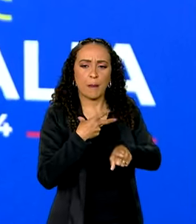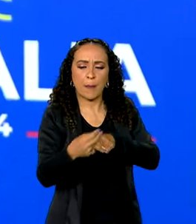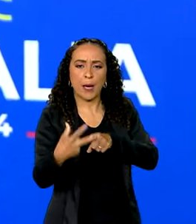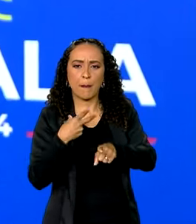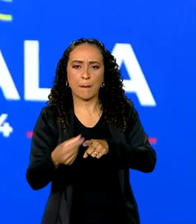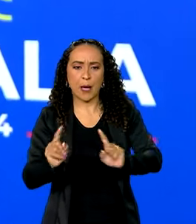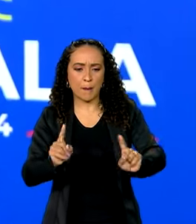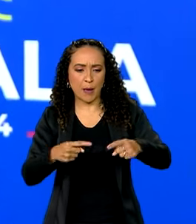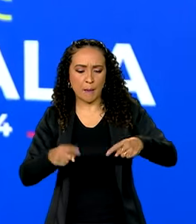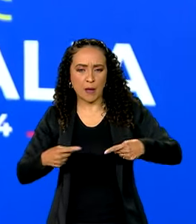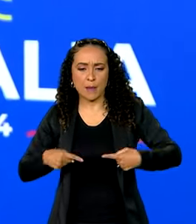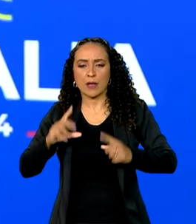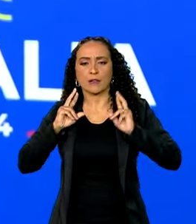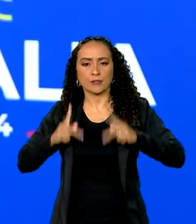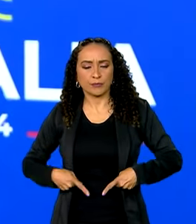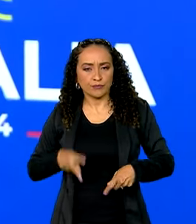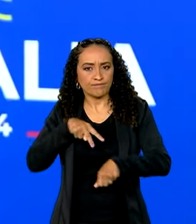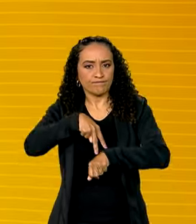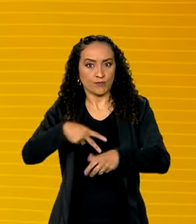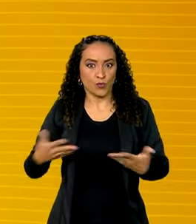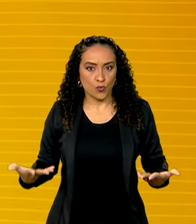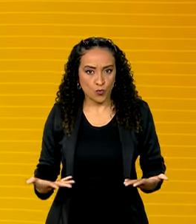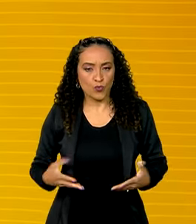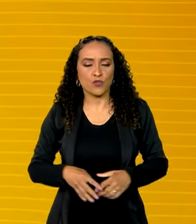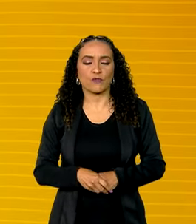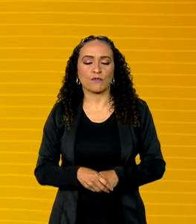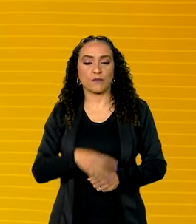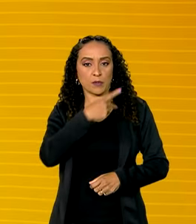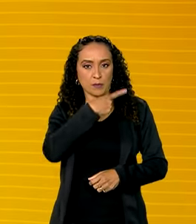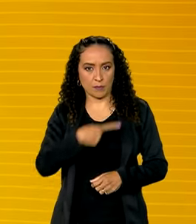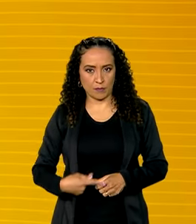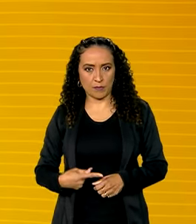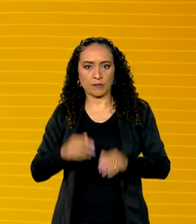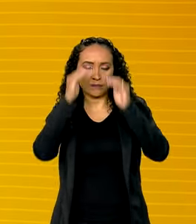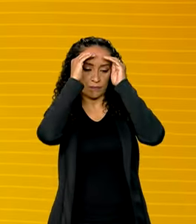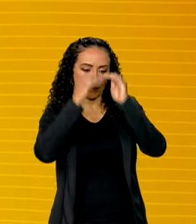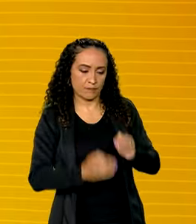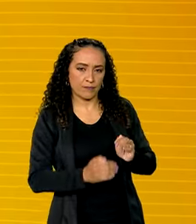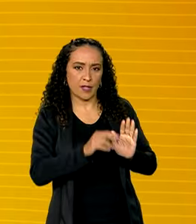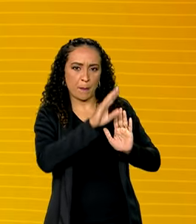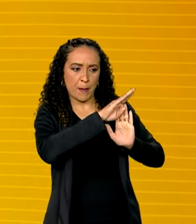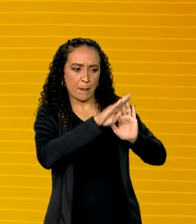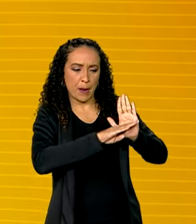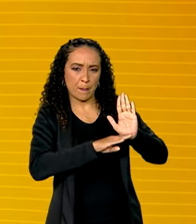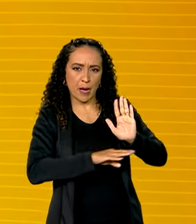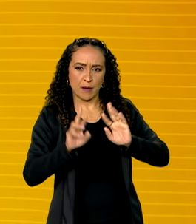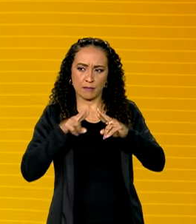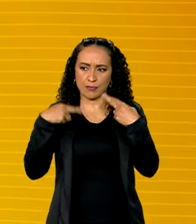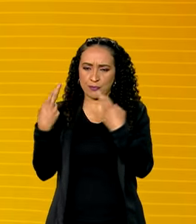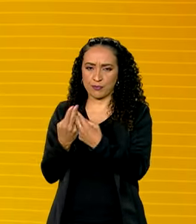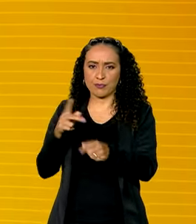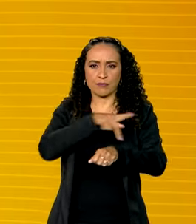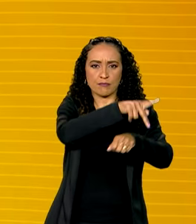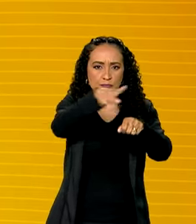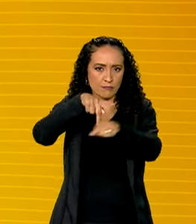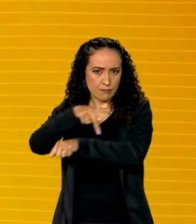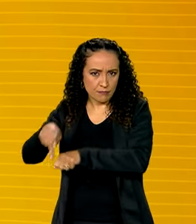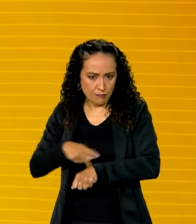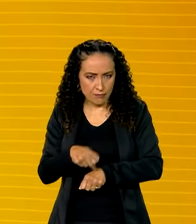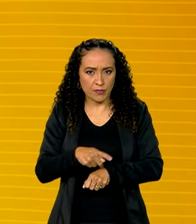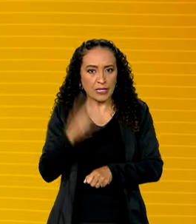a humanidade enfrenta hoje. O presidente cumpriu uma série de reuniões bilaterais